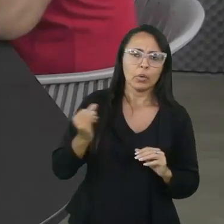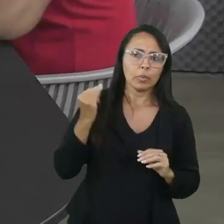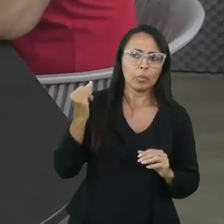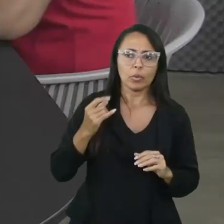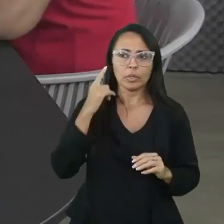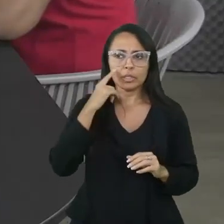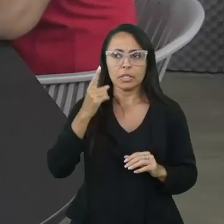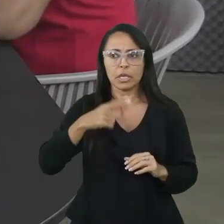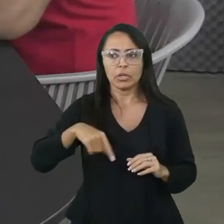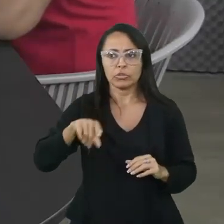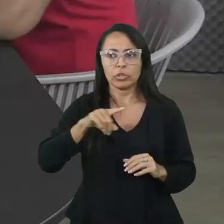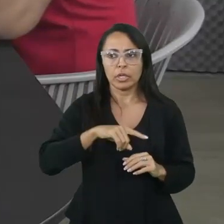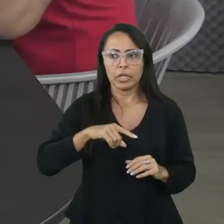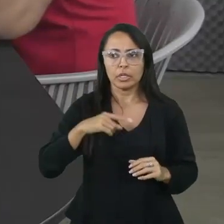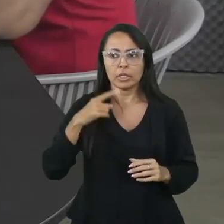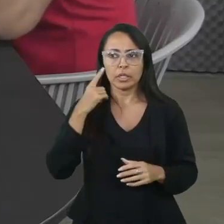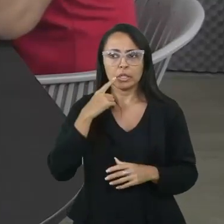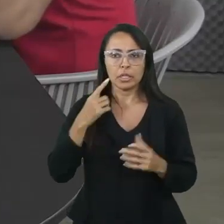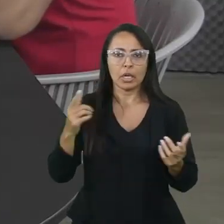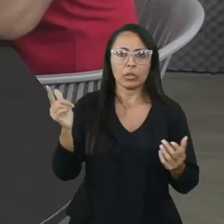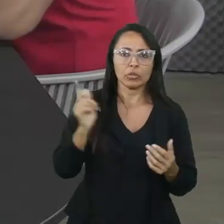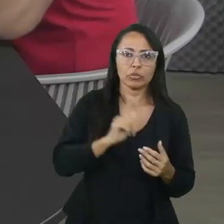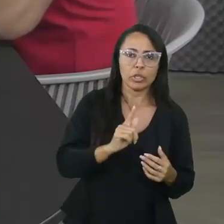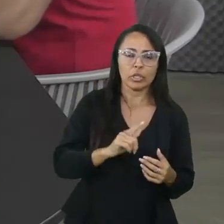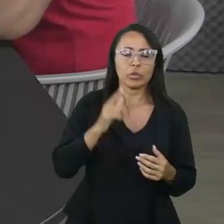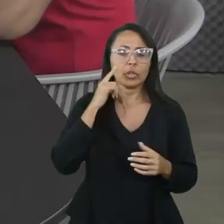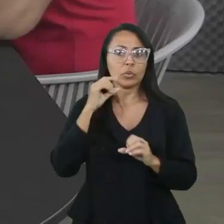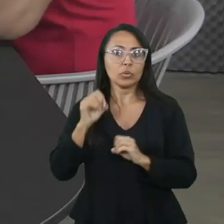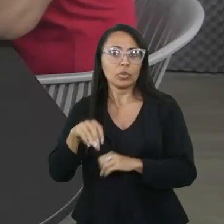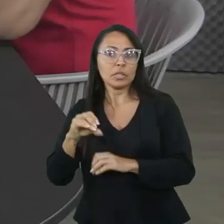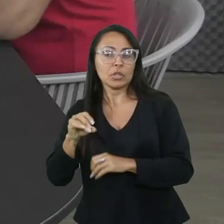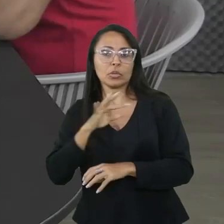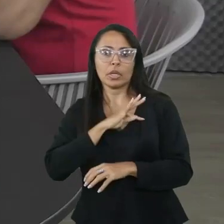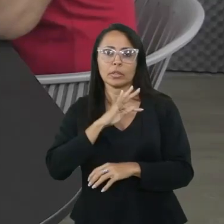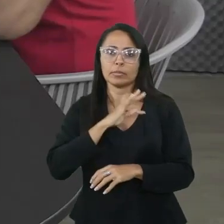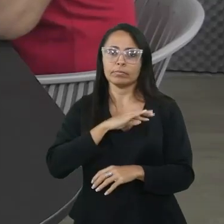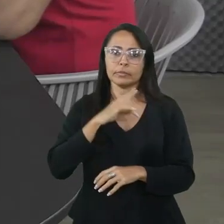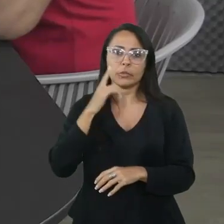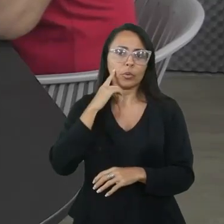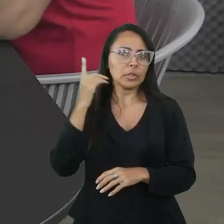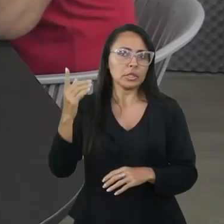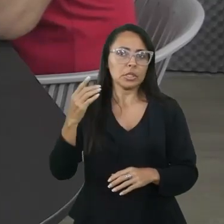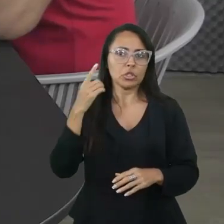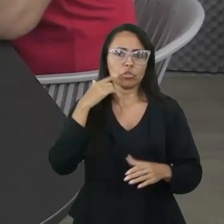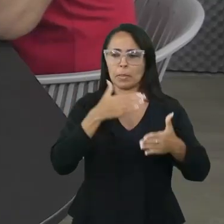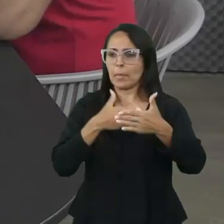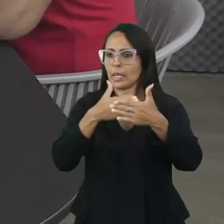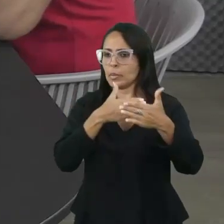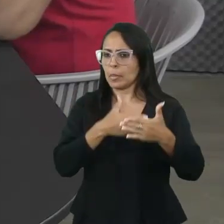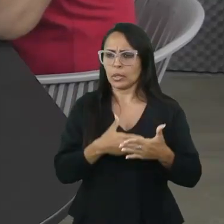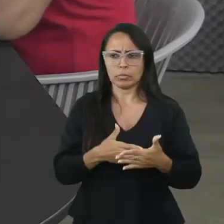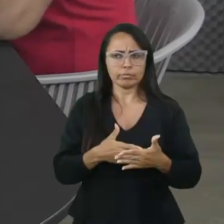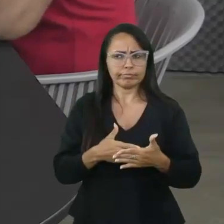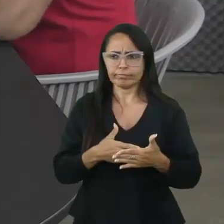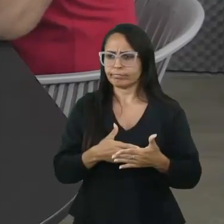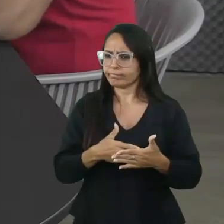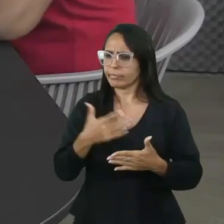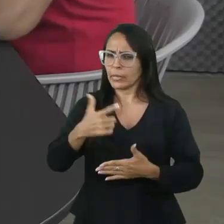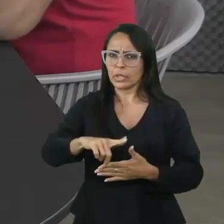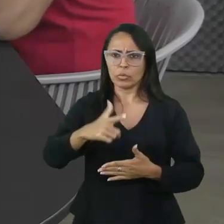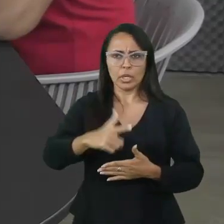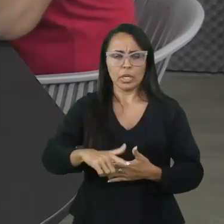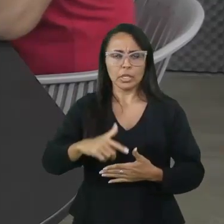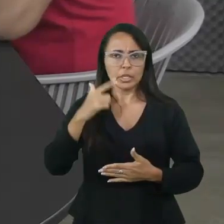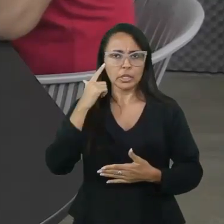gente está no português, matemática, história, geografia, se a gente está no ensino técnico, não existe esse muro que separa a gente na escola, não é,